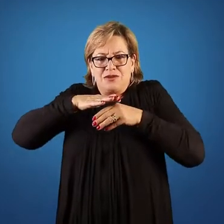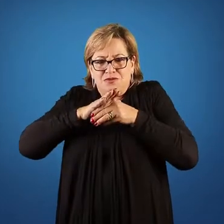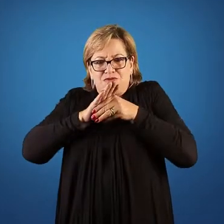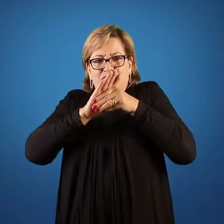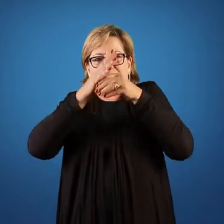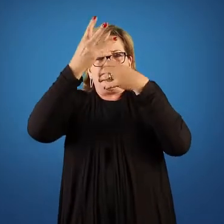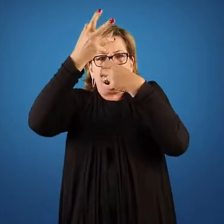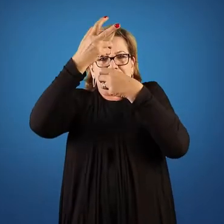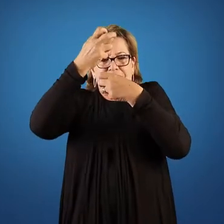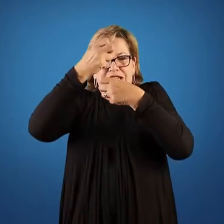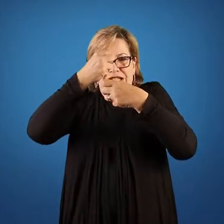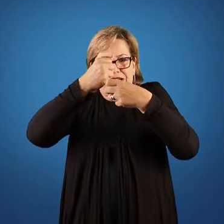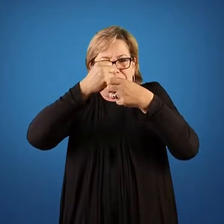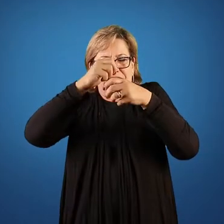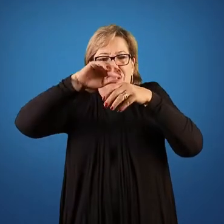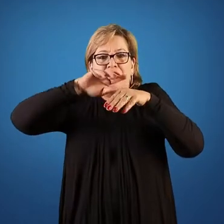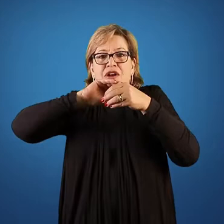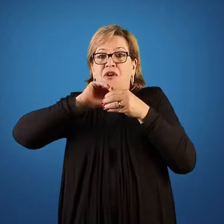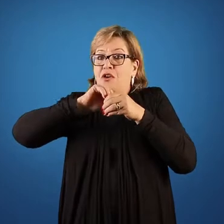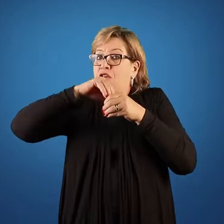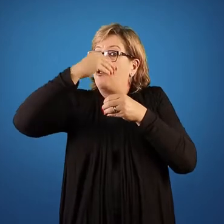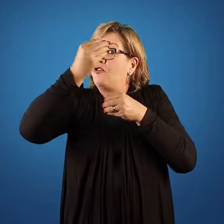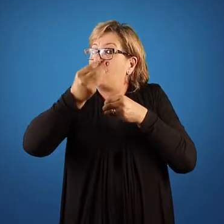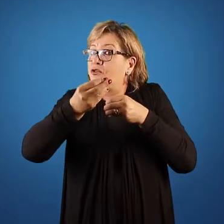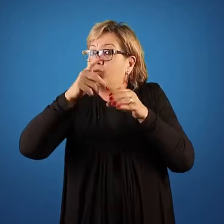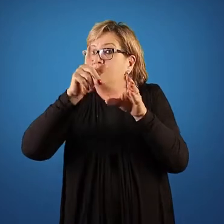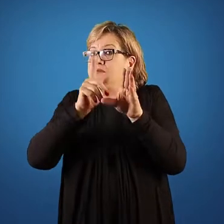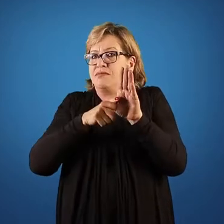o tecido por fora do pé,